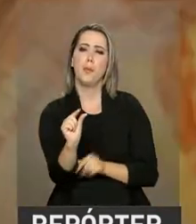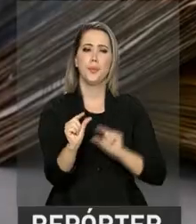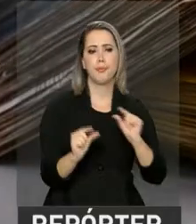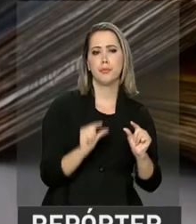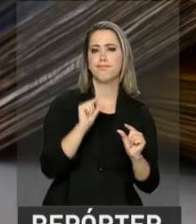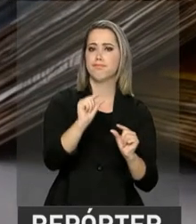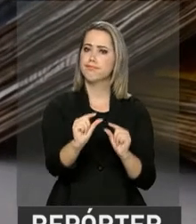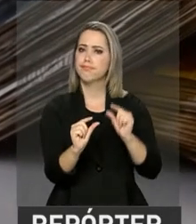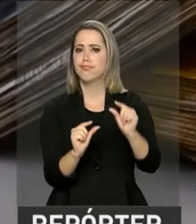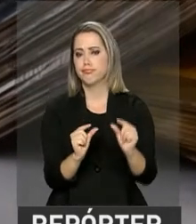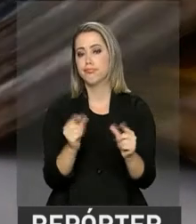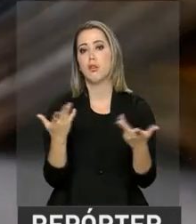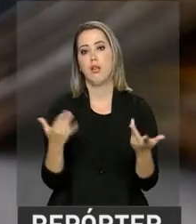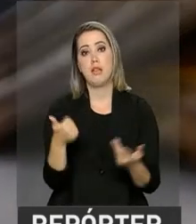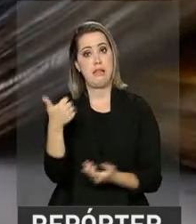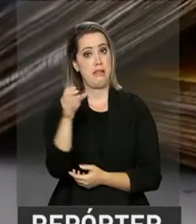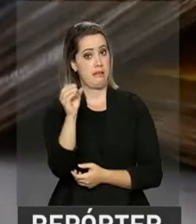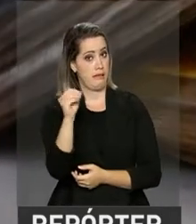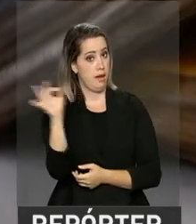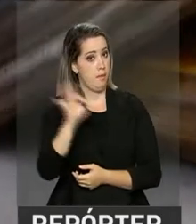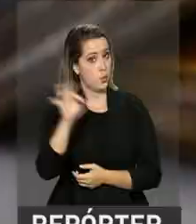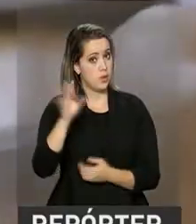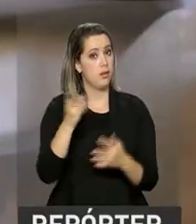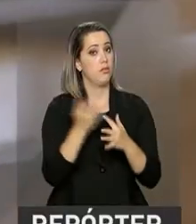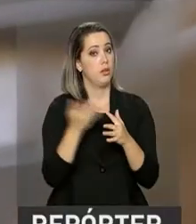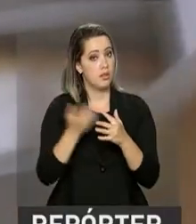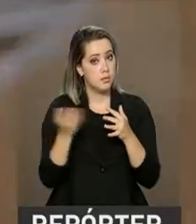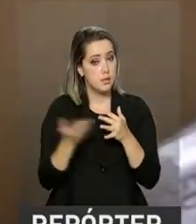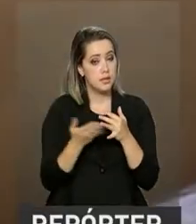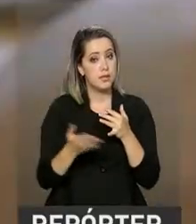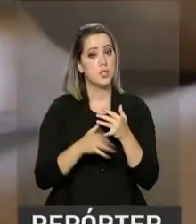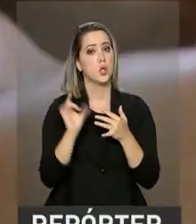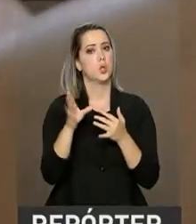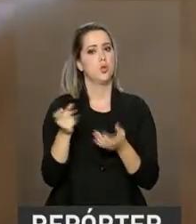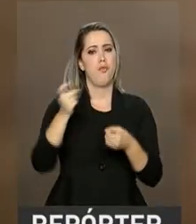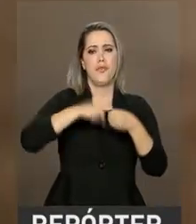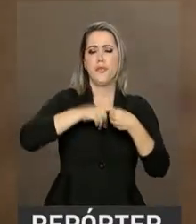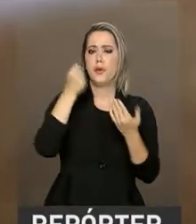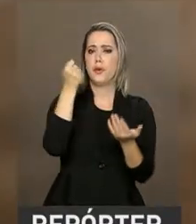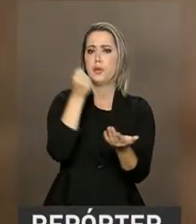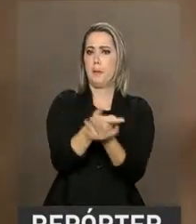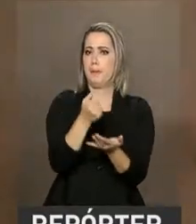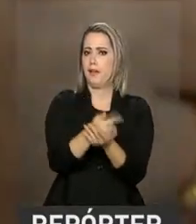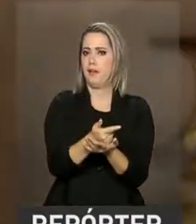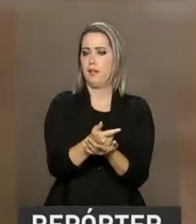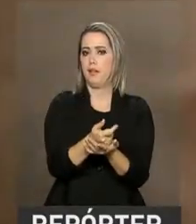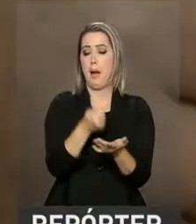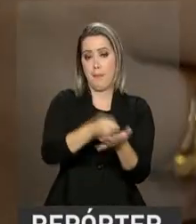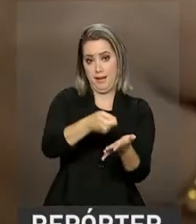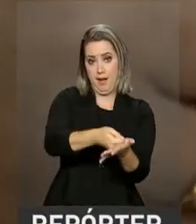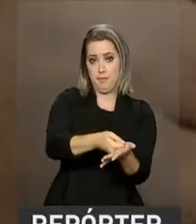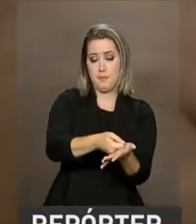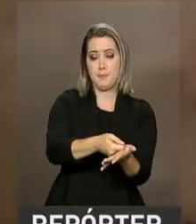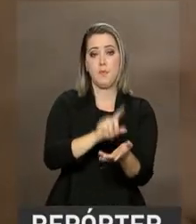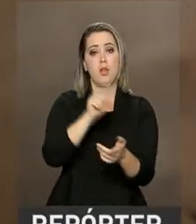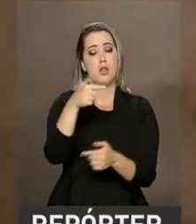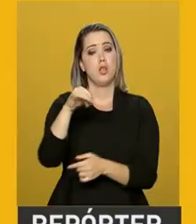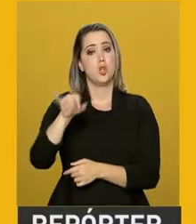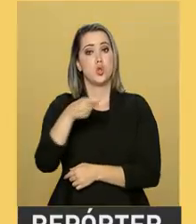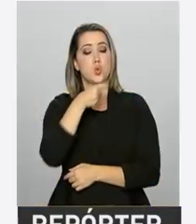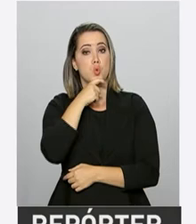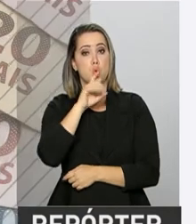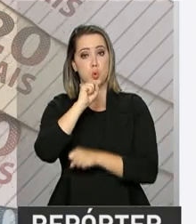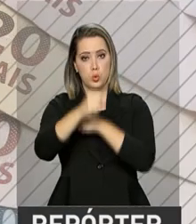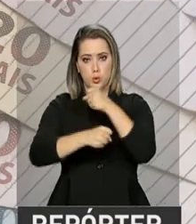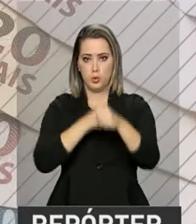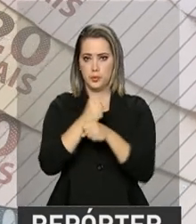mensal. O valor de 100% das prestações só volta a ser cobrado em julho de 2018.